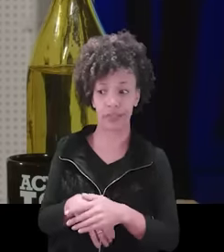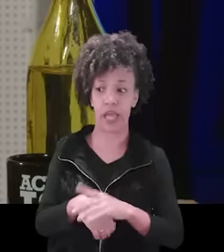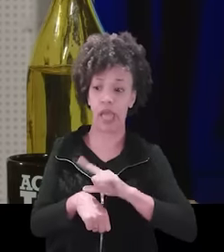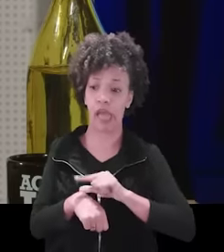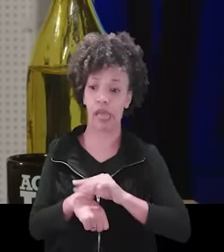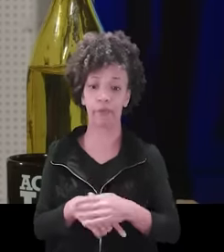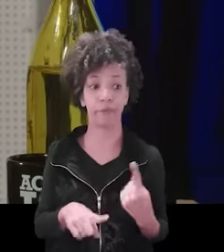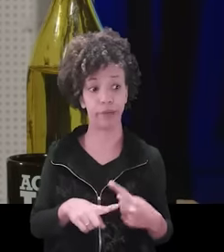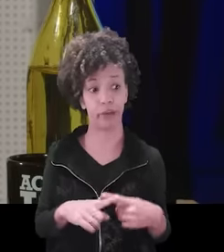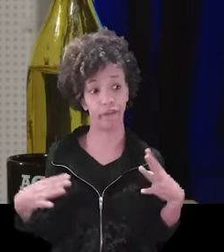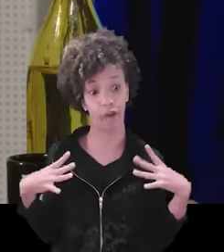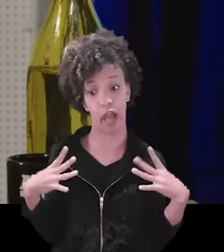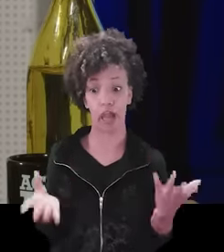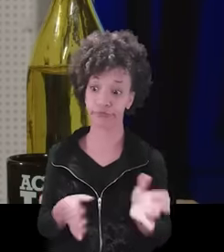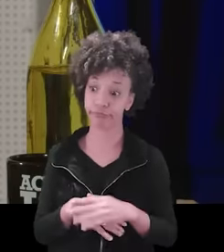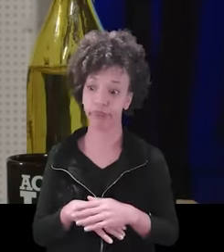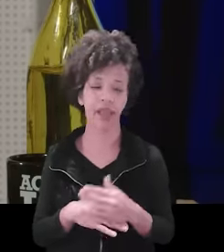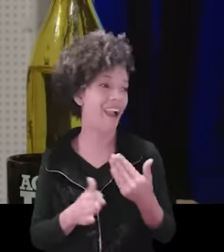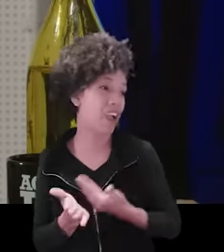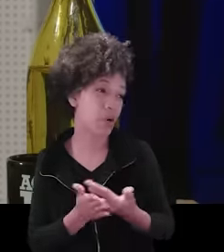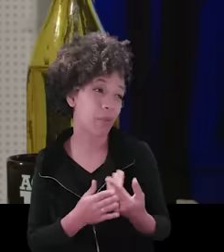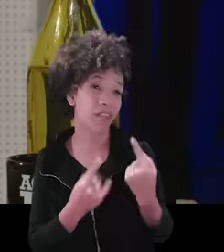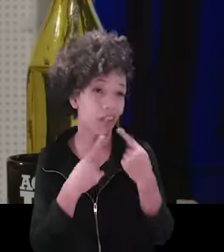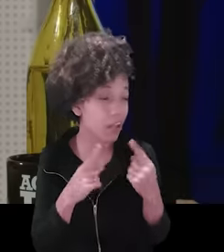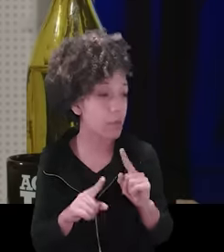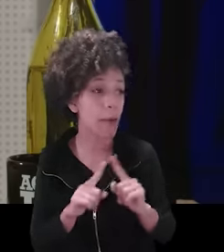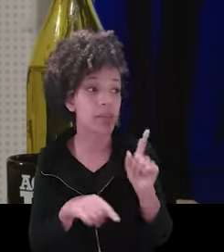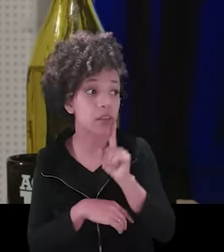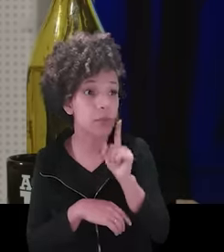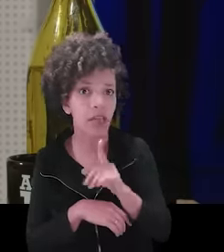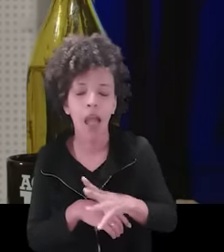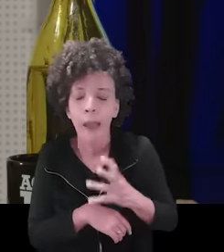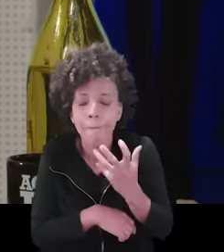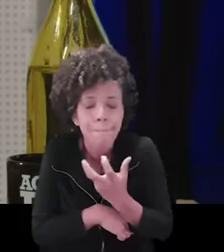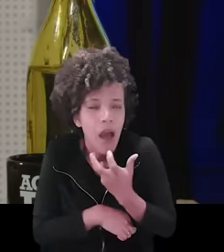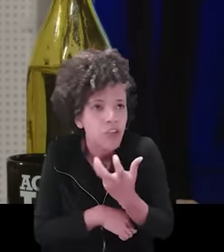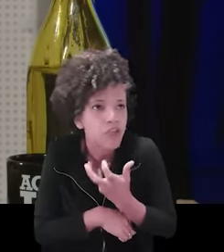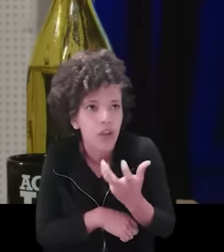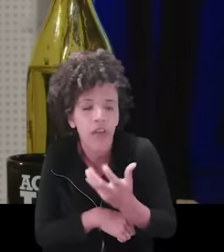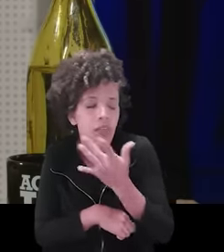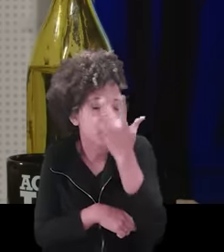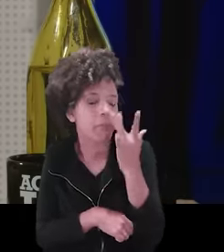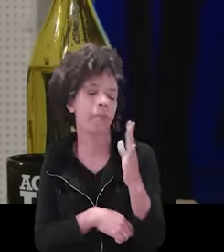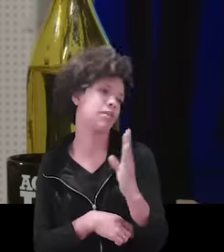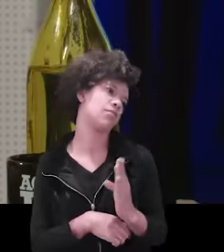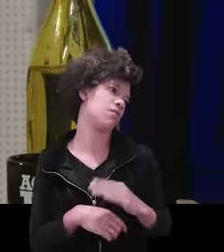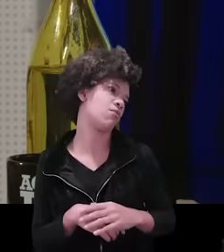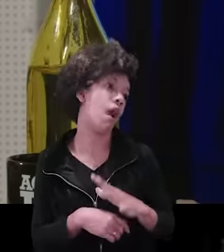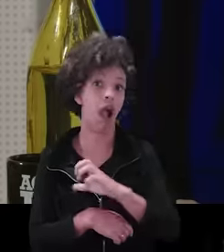acho que brasileiras chegar tarde então porque ele é folgado né Então aí começa suas mas tem americano que apaixonado por